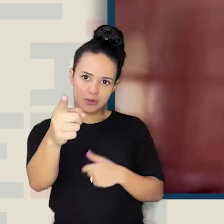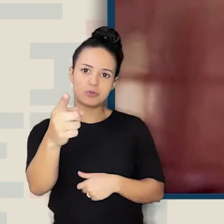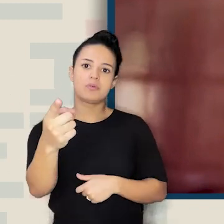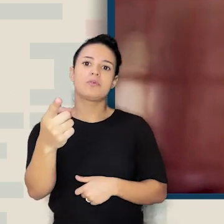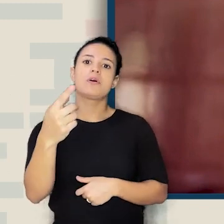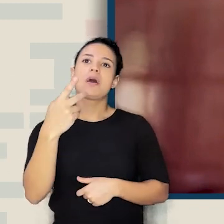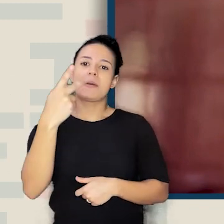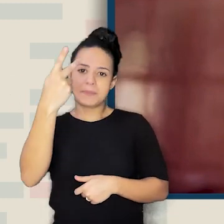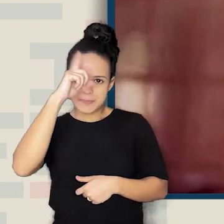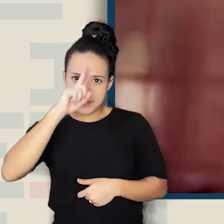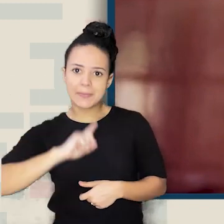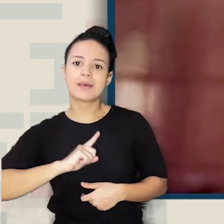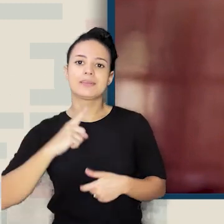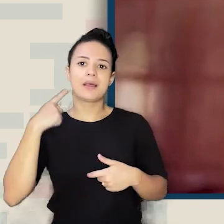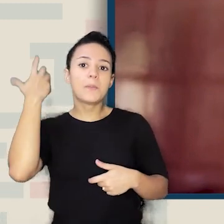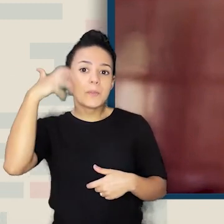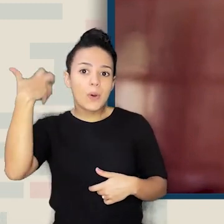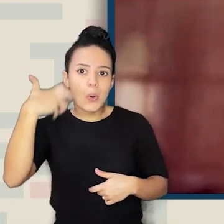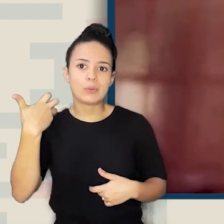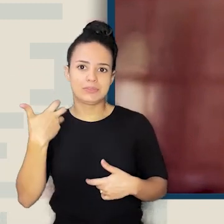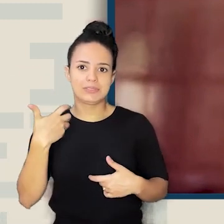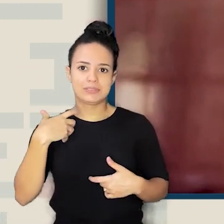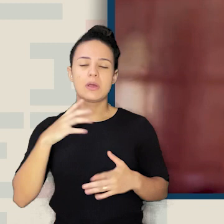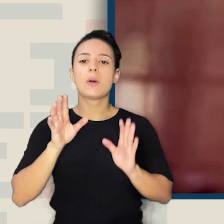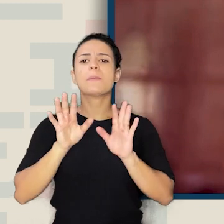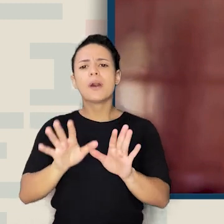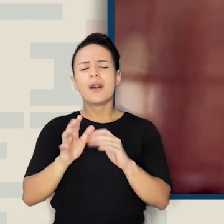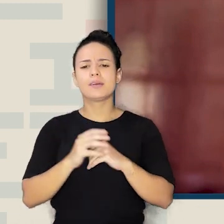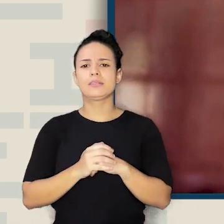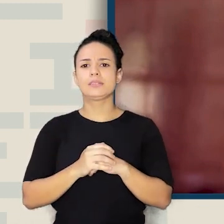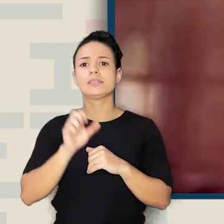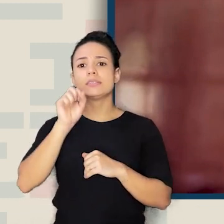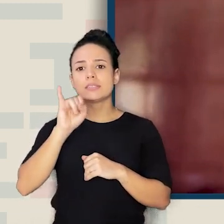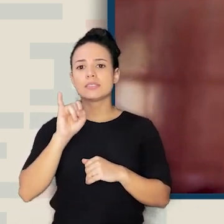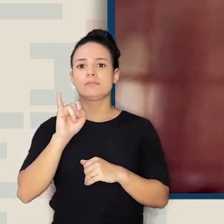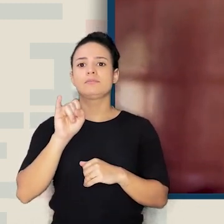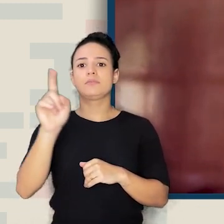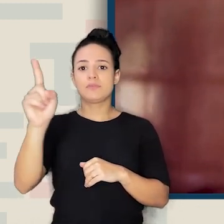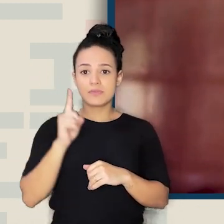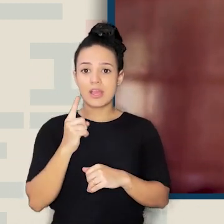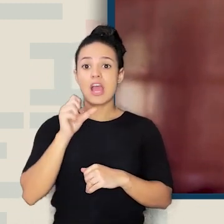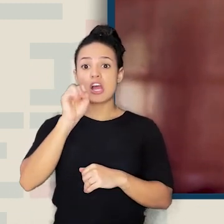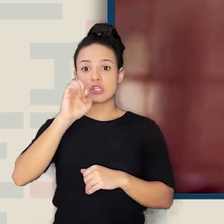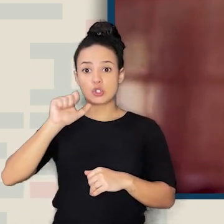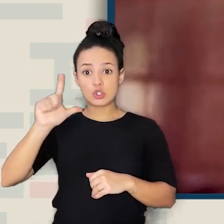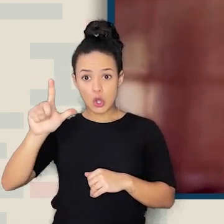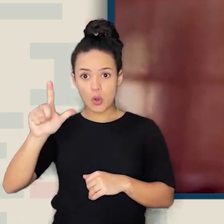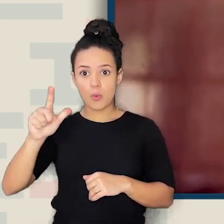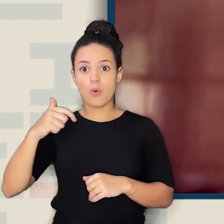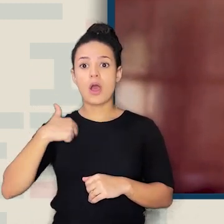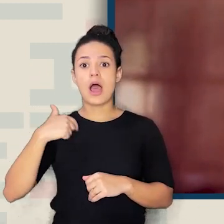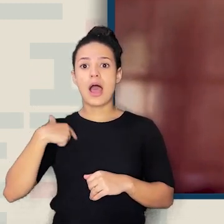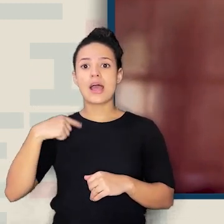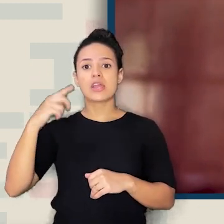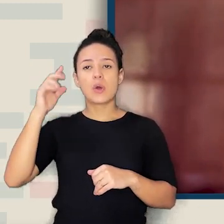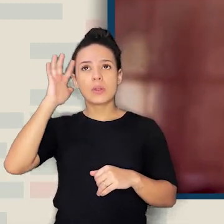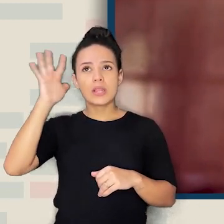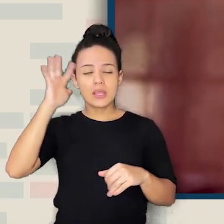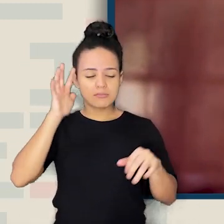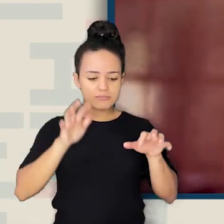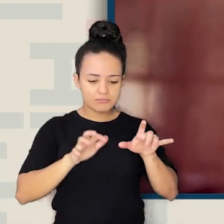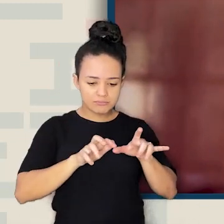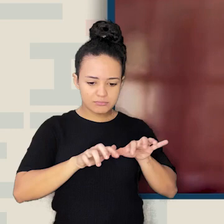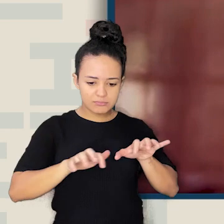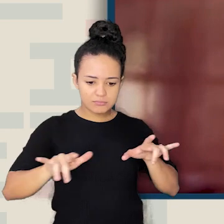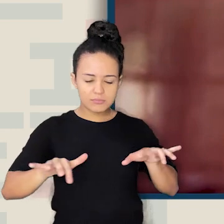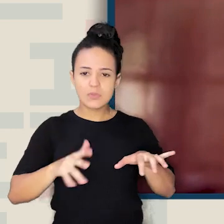aqui e você vai dizer, toca tal música para mim. Aí se você chega e me diz, por exemplo, e você vai tocar um sol, eu já imagino o formato dele no teclado